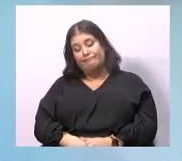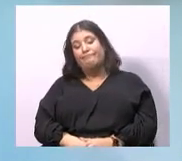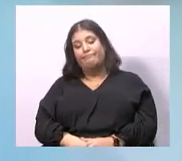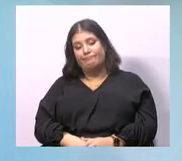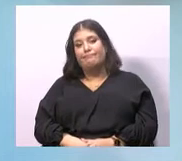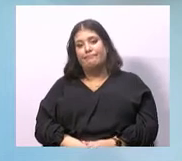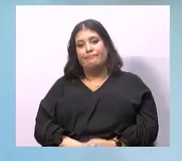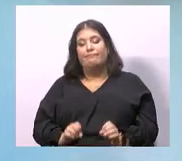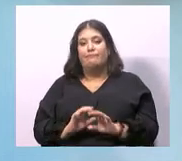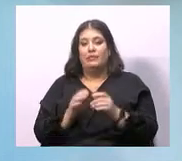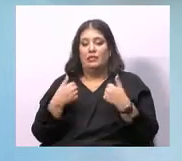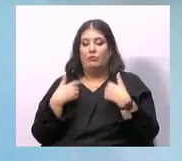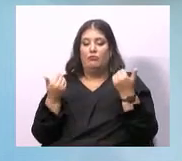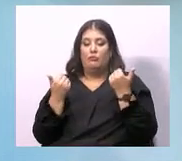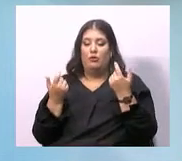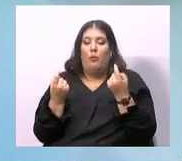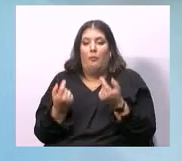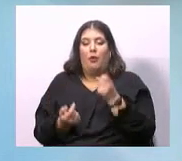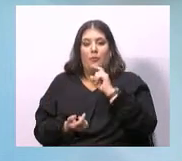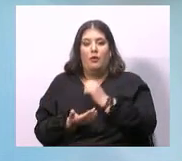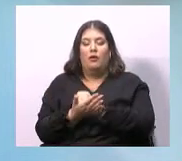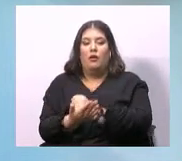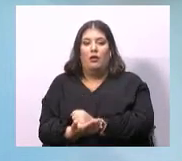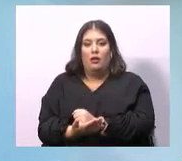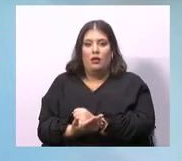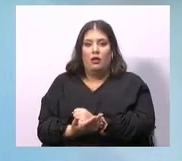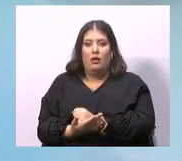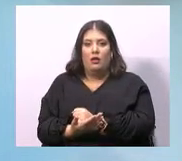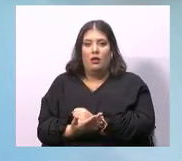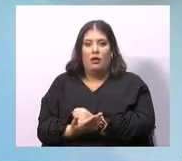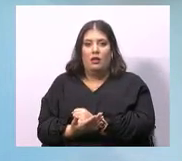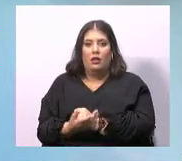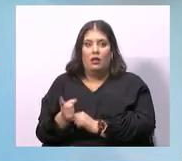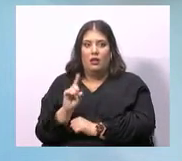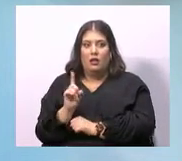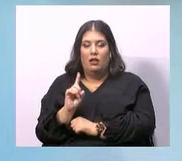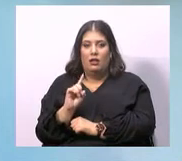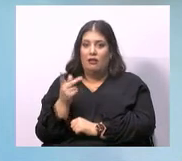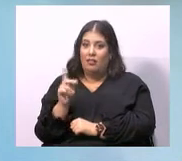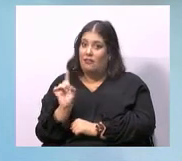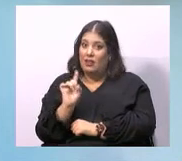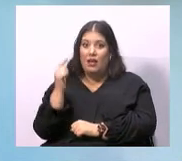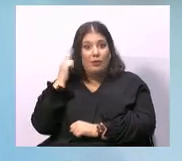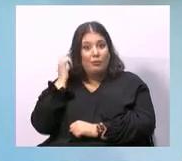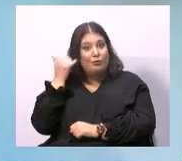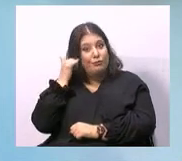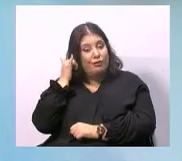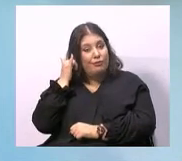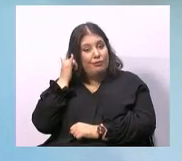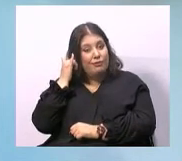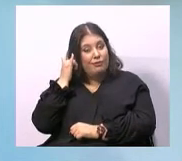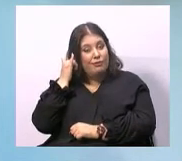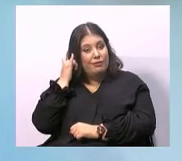que tenho pouca informação neste momento para poder ajudá-la. Eu estou a ouvir, mas é melhor ouvir a televisão, não é, Sr. Doutor? Não, ouça pelo telefone. Ouça pelo